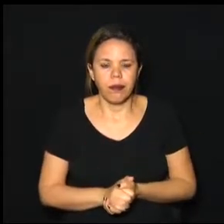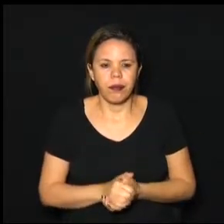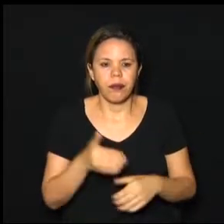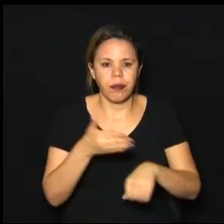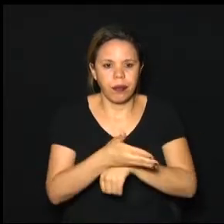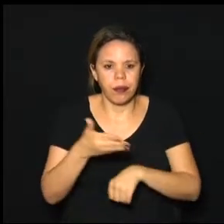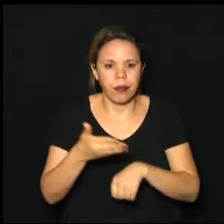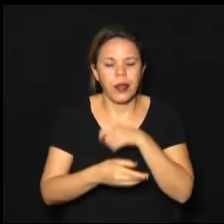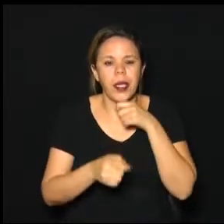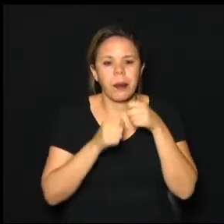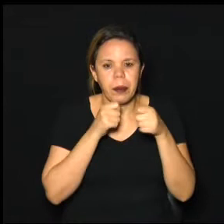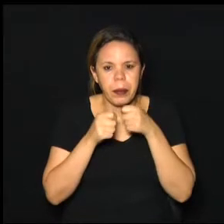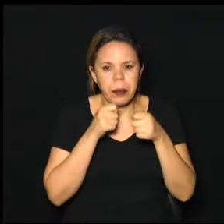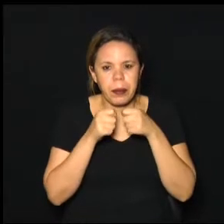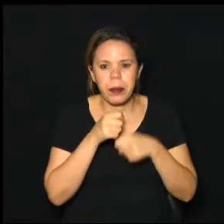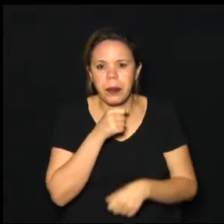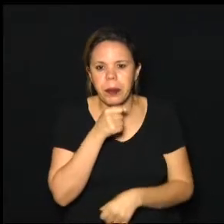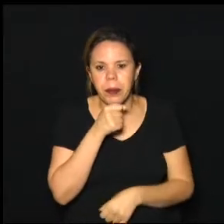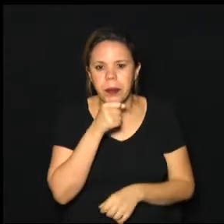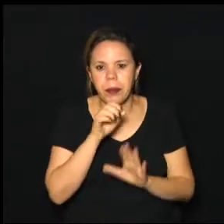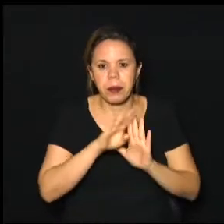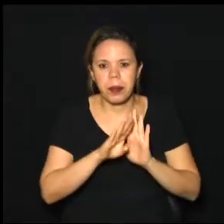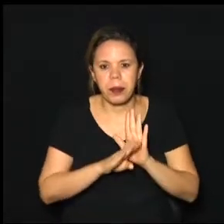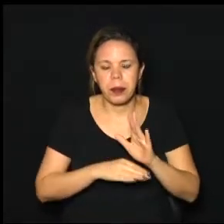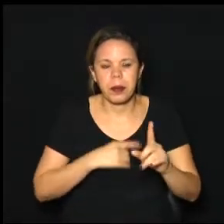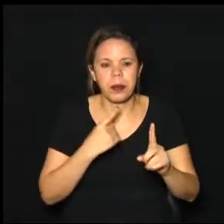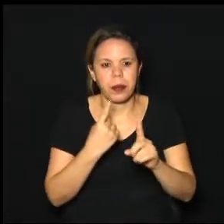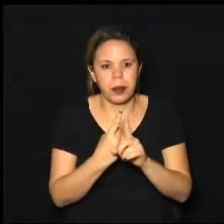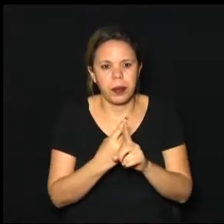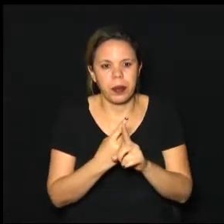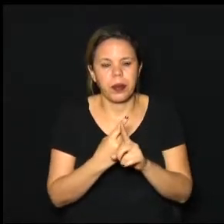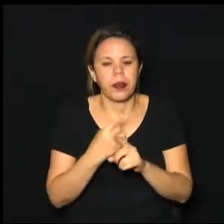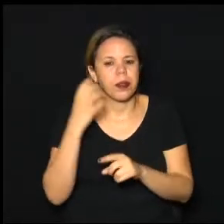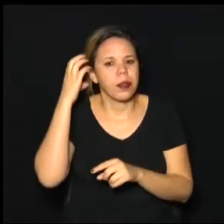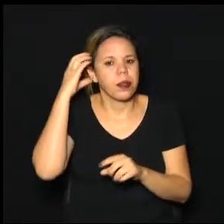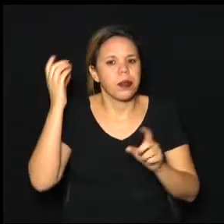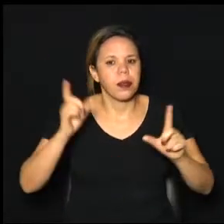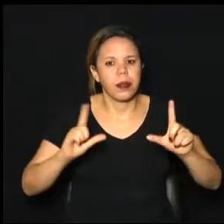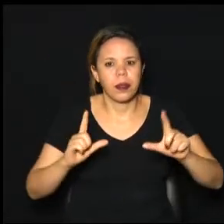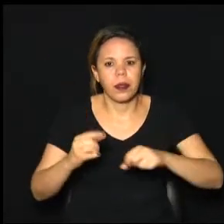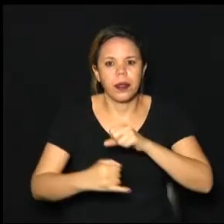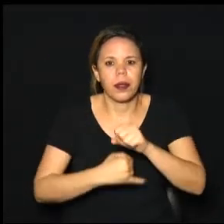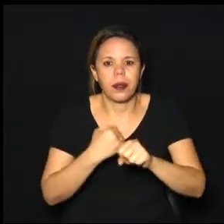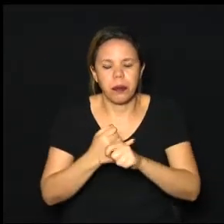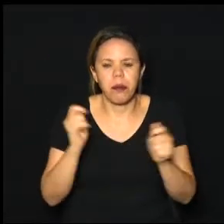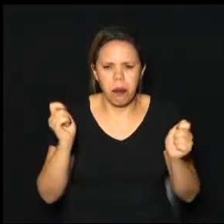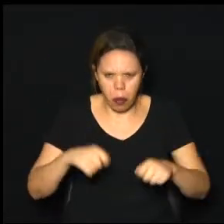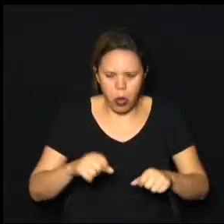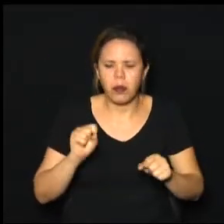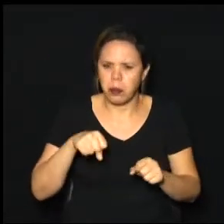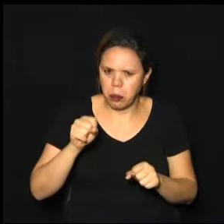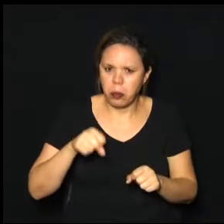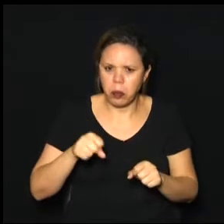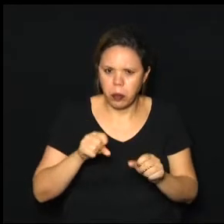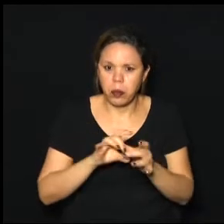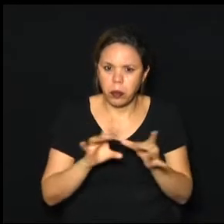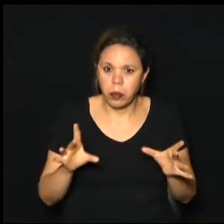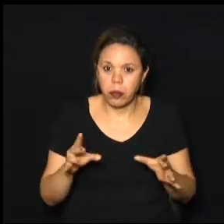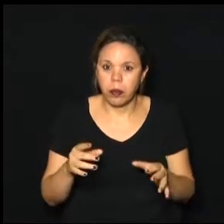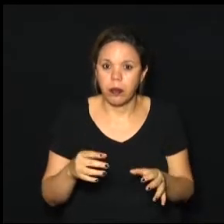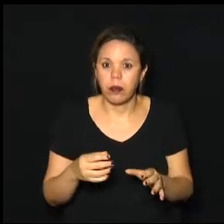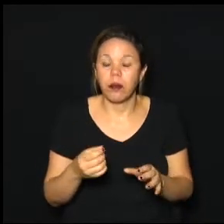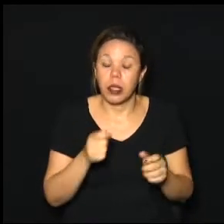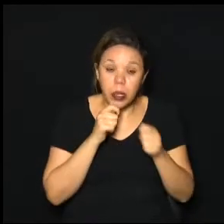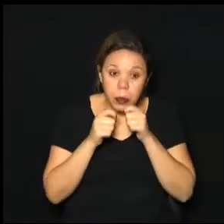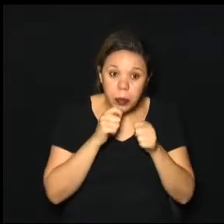Participação em entrevistas e programas, encontros, debates na rádio, na televisão e na internet. Pode? Pode. Nossa, posso dar uma